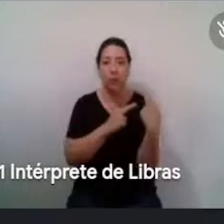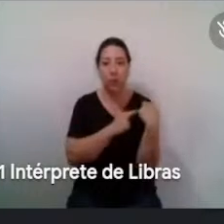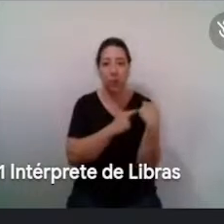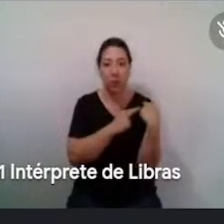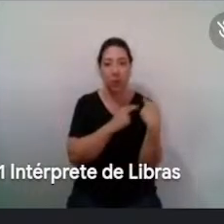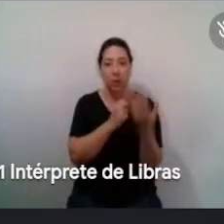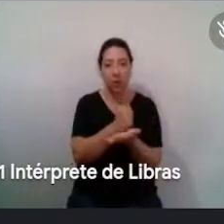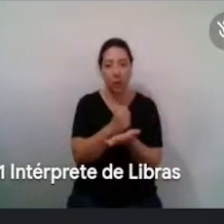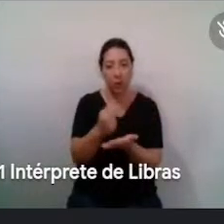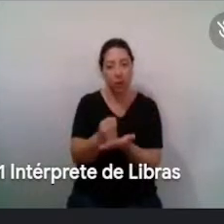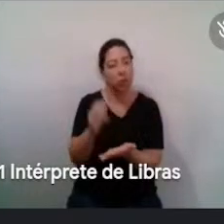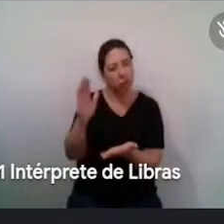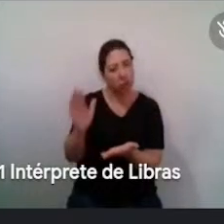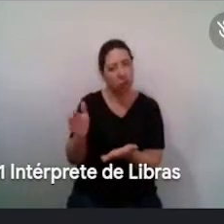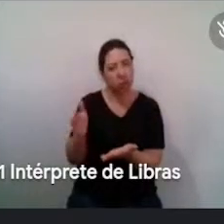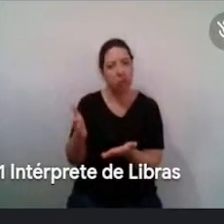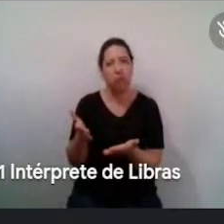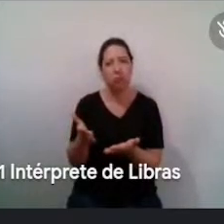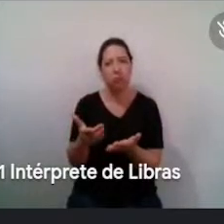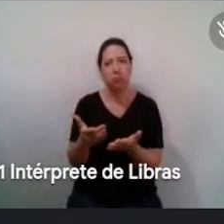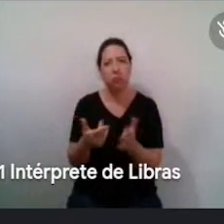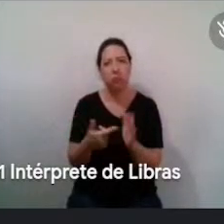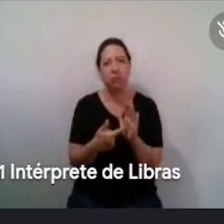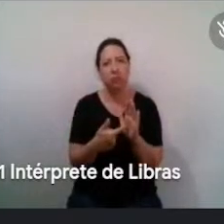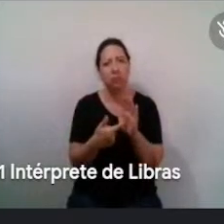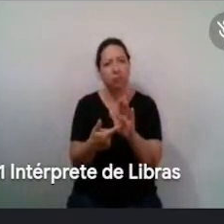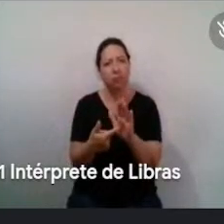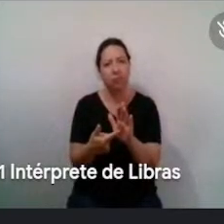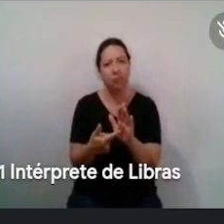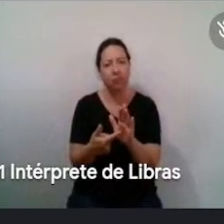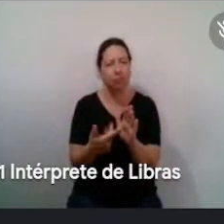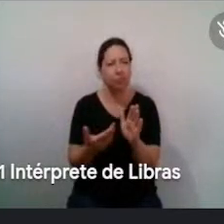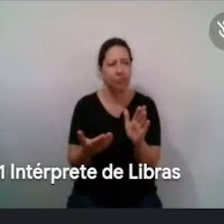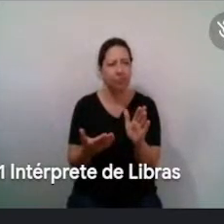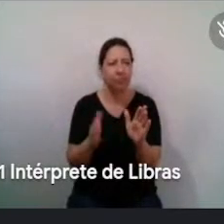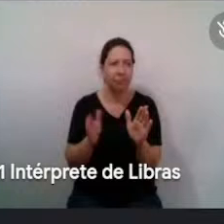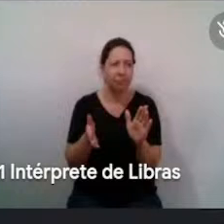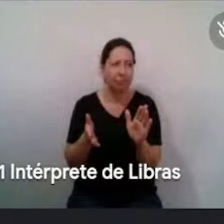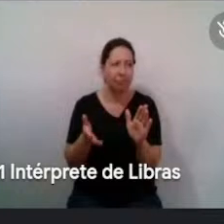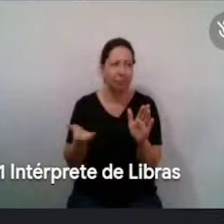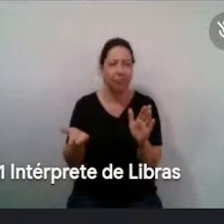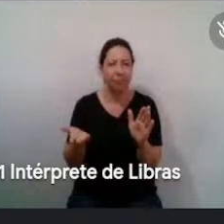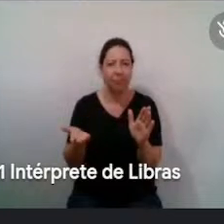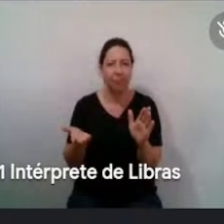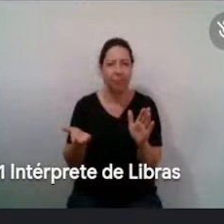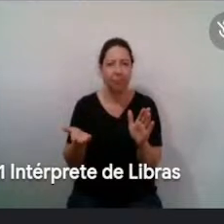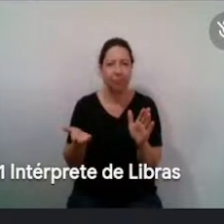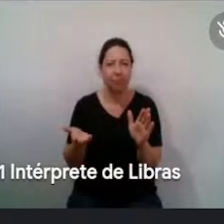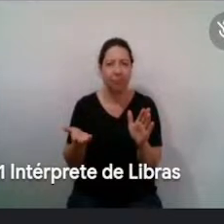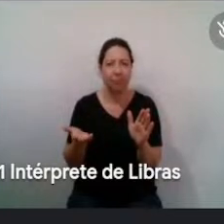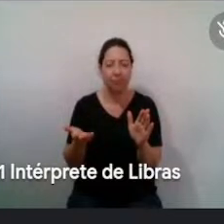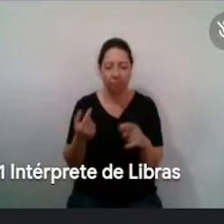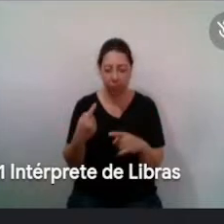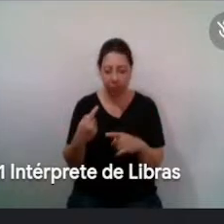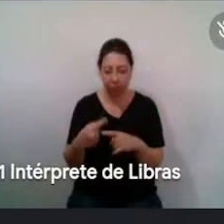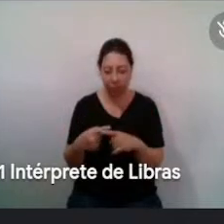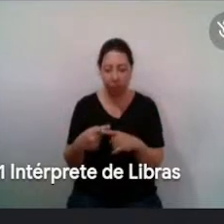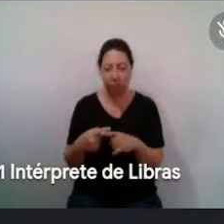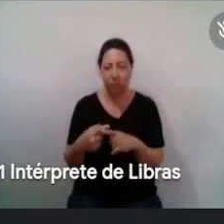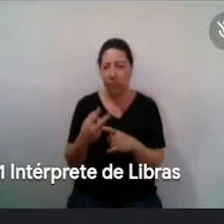manifestado sem nenhum óbice, né, até inclusive tendo em vista que até, salvo